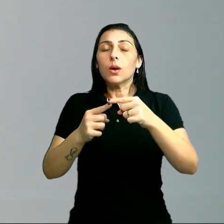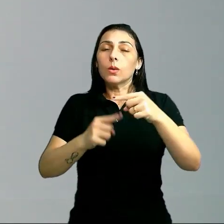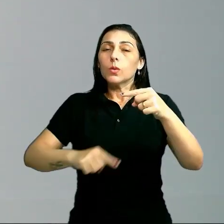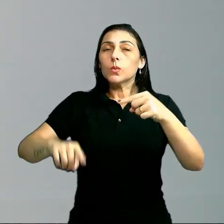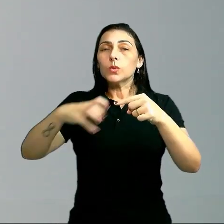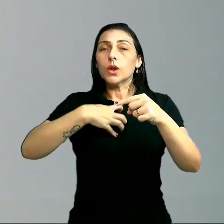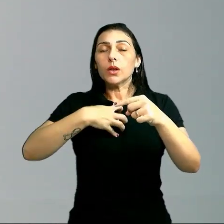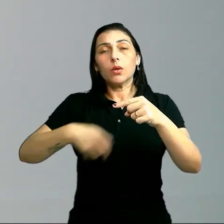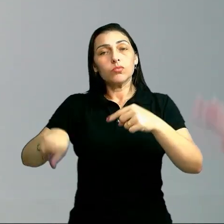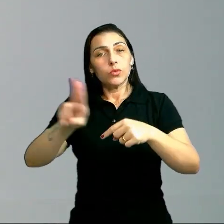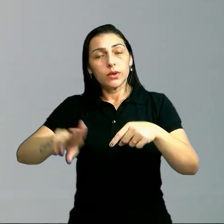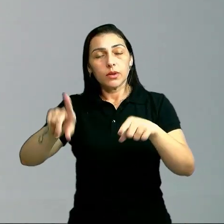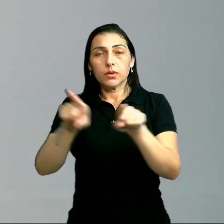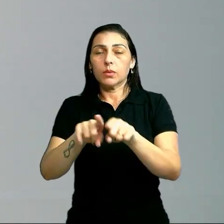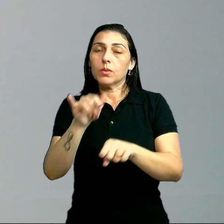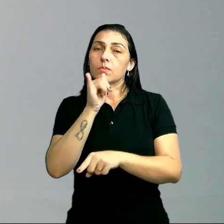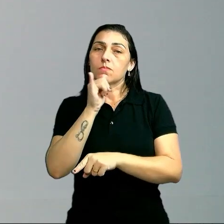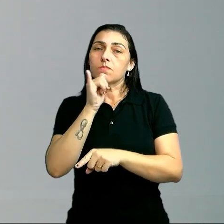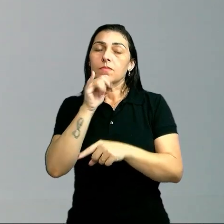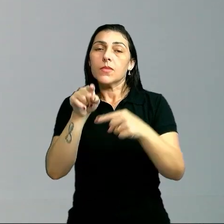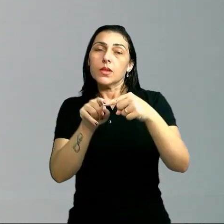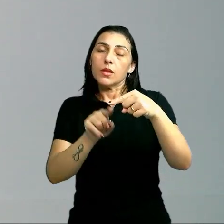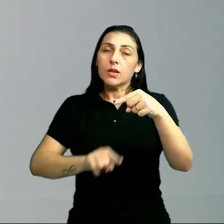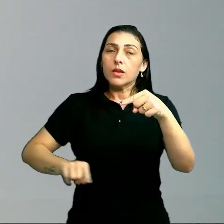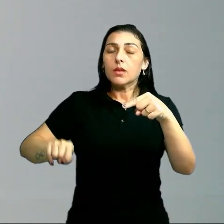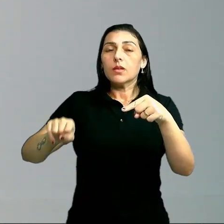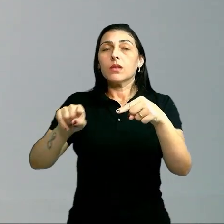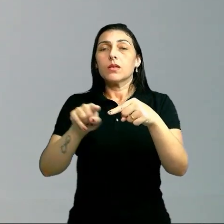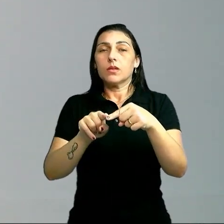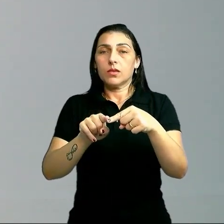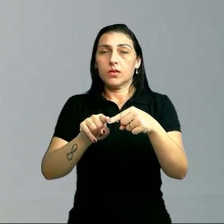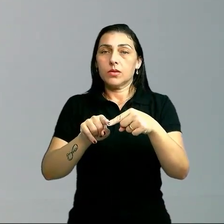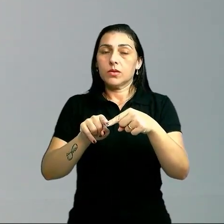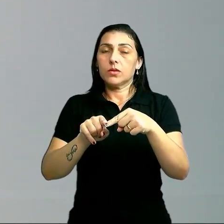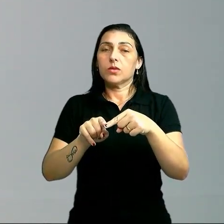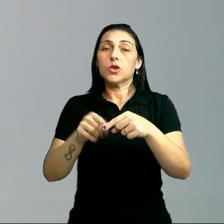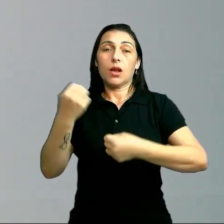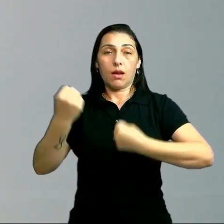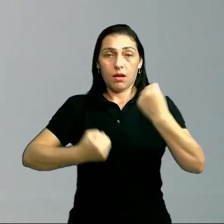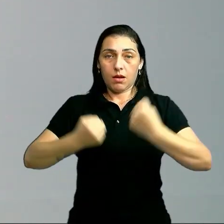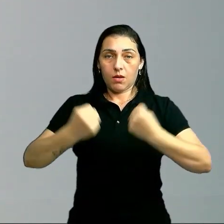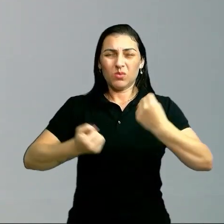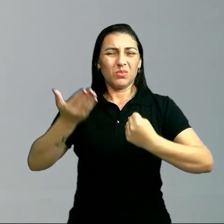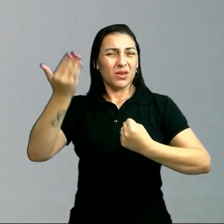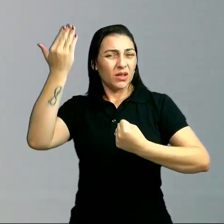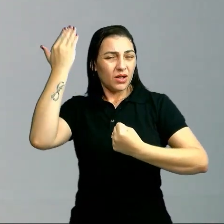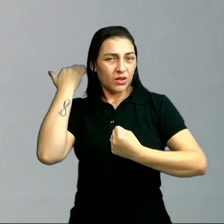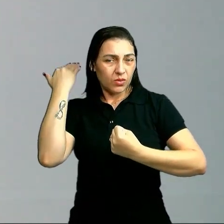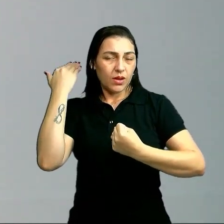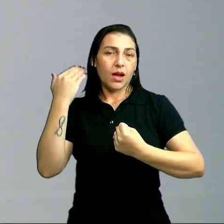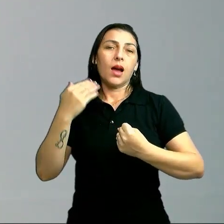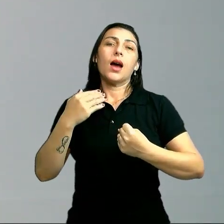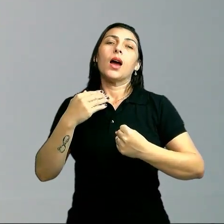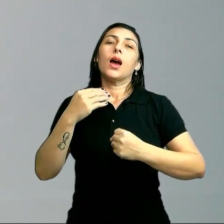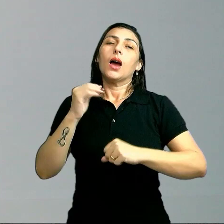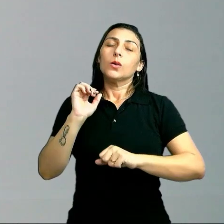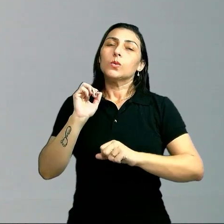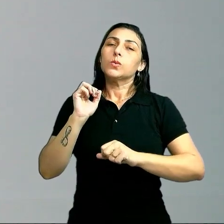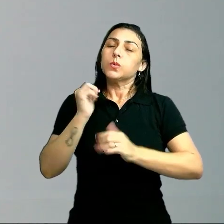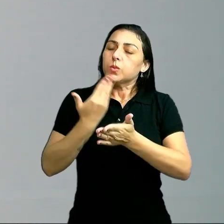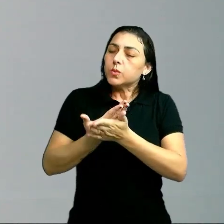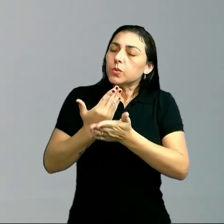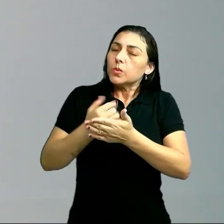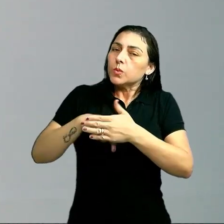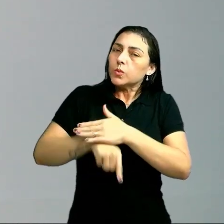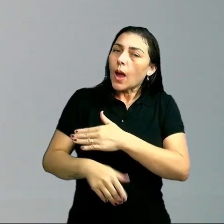formato e a sua utilidade, né? Como, por exemplo, em rodas de pneu mesmo de carro. Tá? Então, com os aparatos científicos,